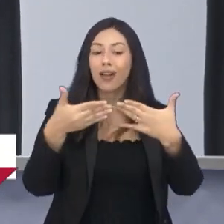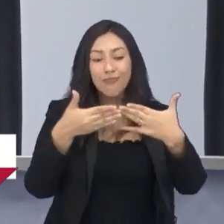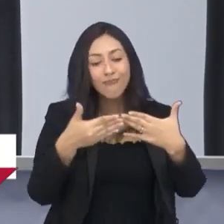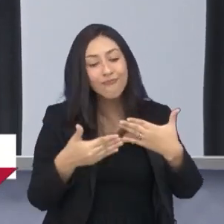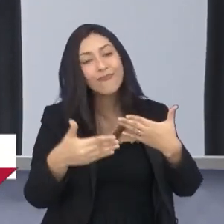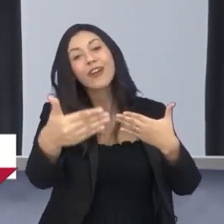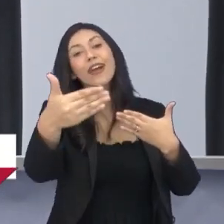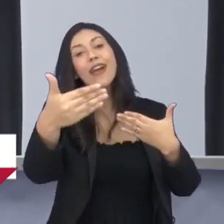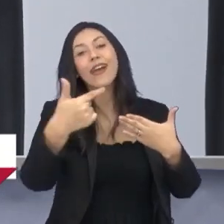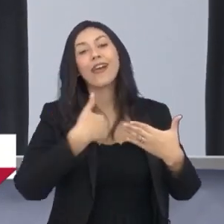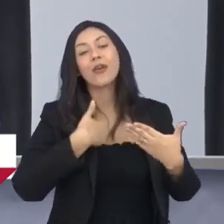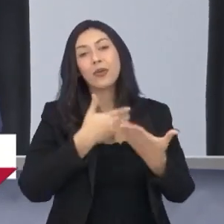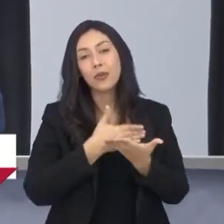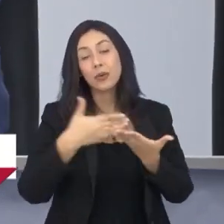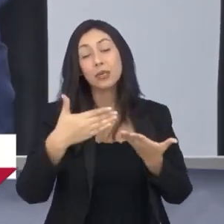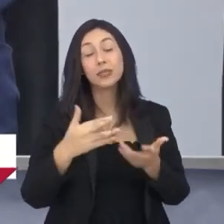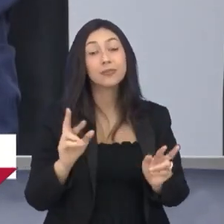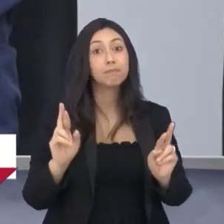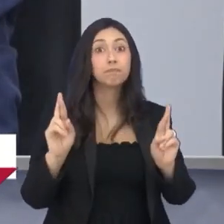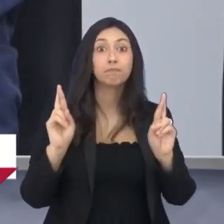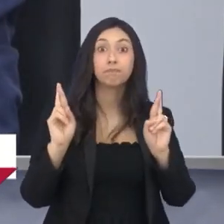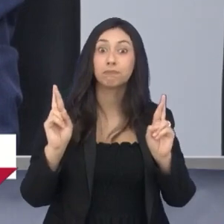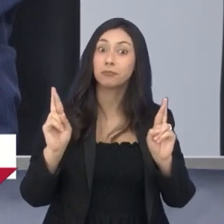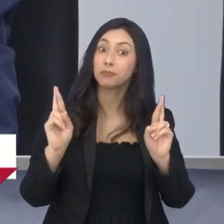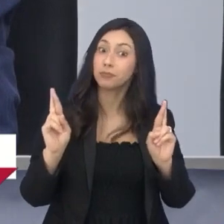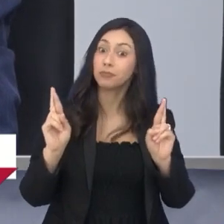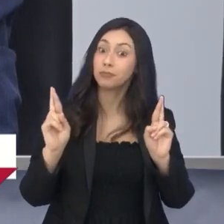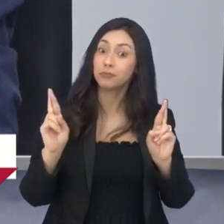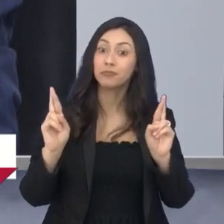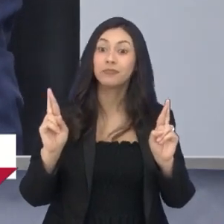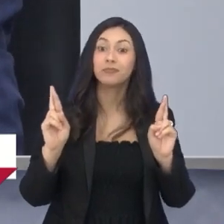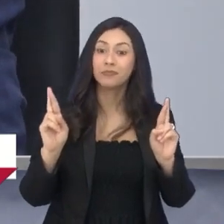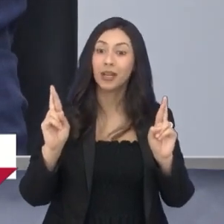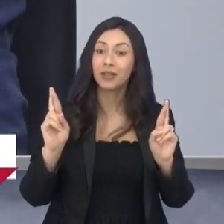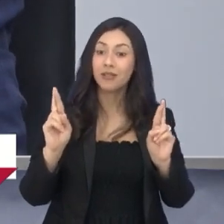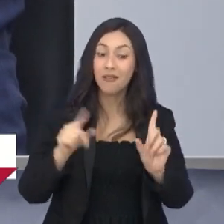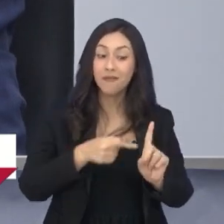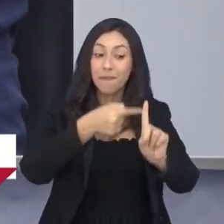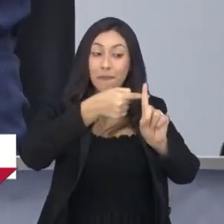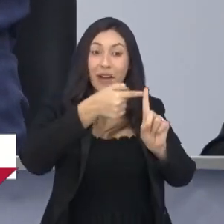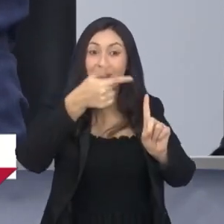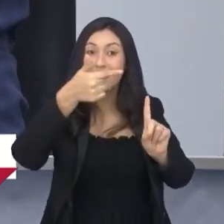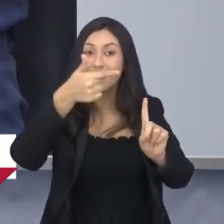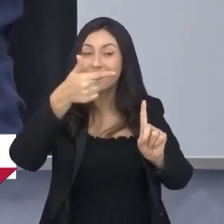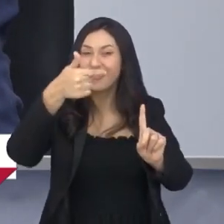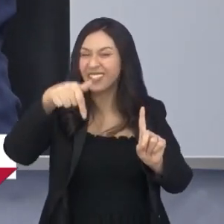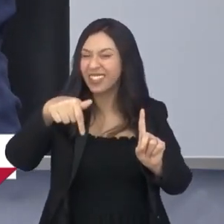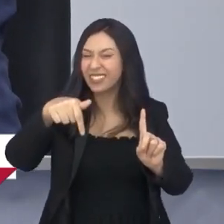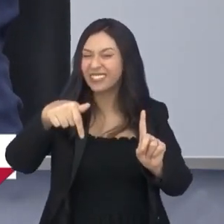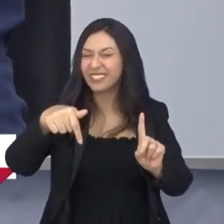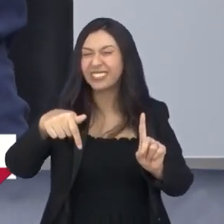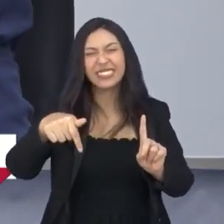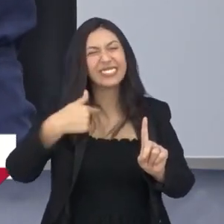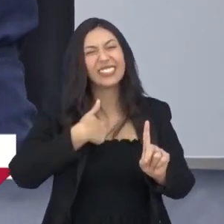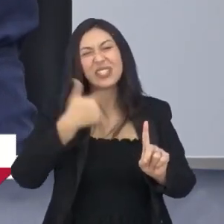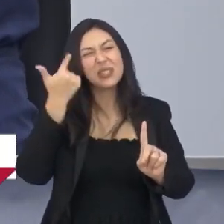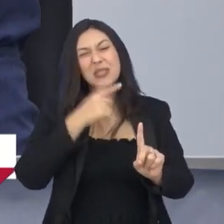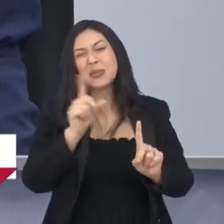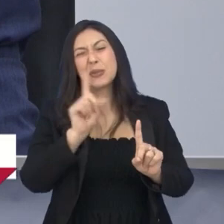28º e espero que isso seja Espero que seja longo mais 27 não consigo eu acho não vou bater